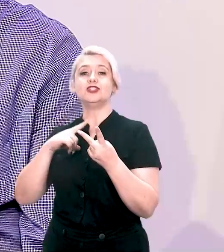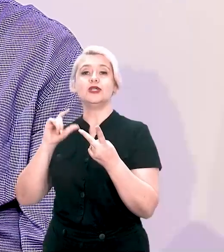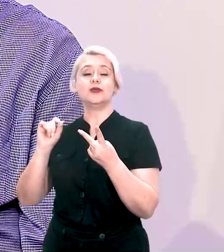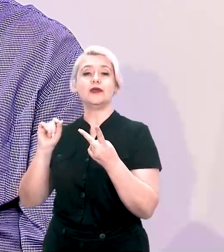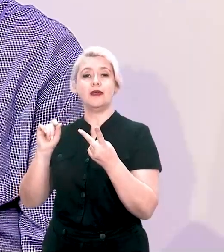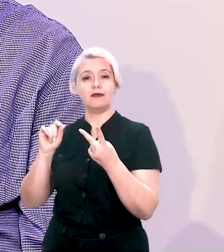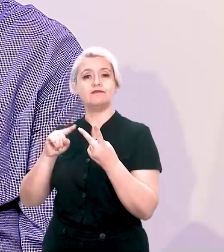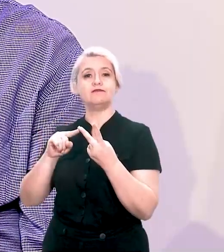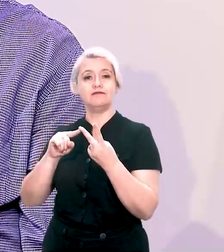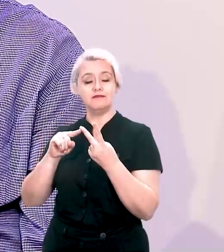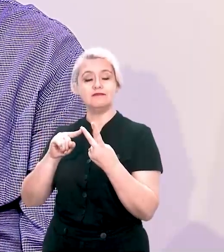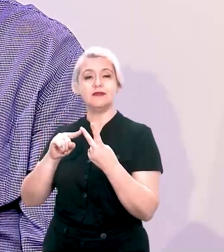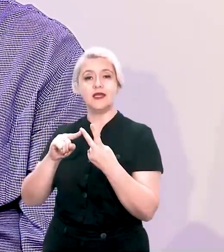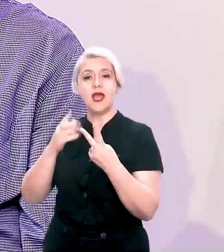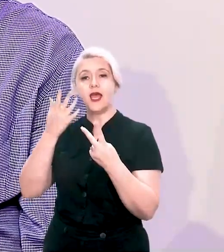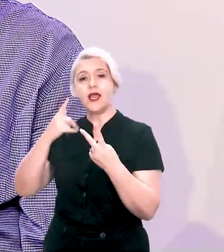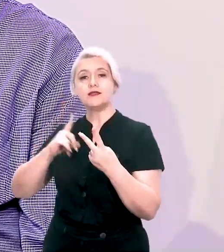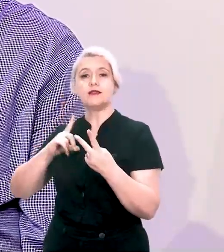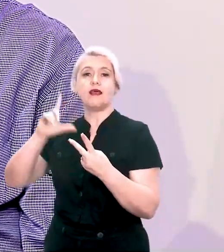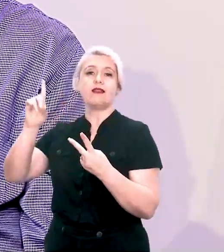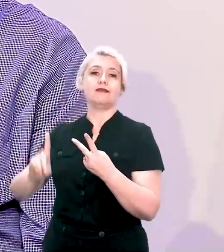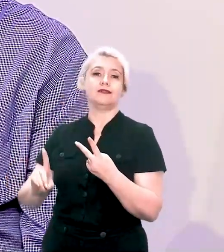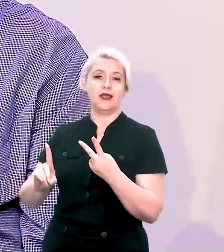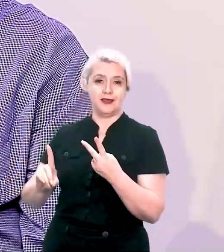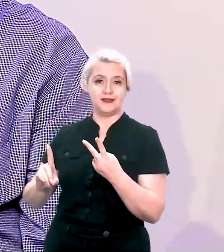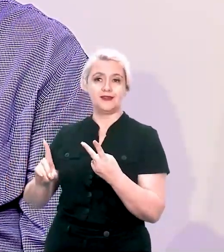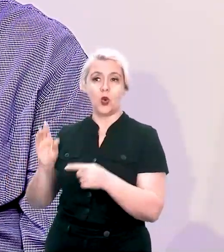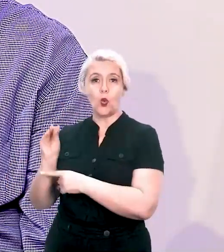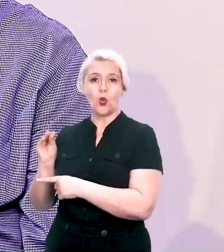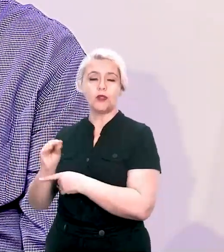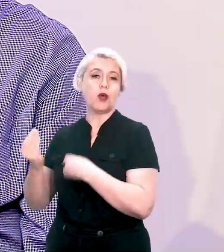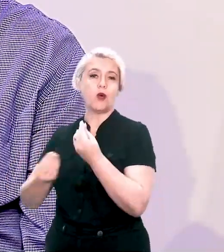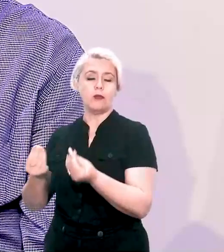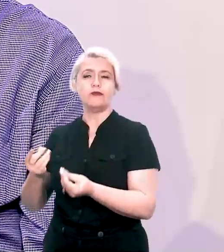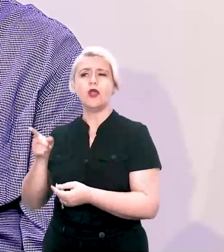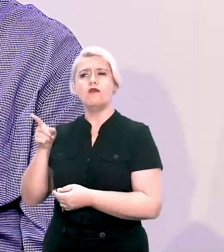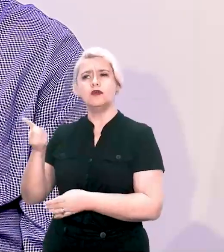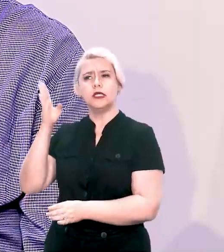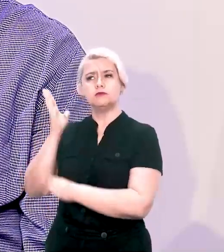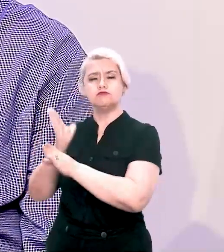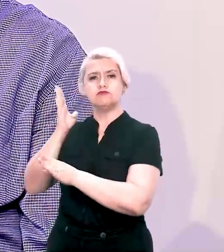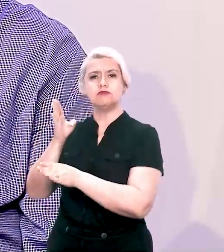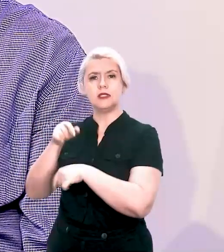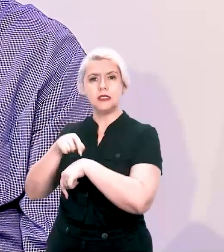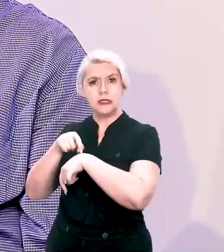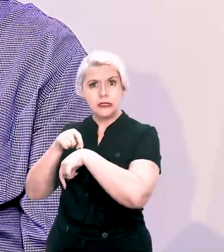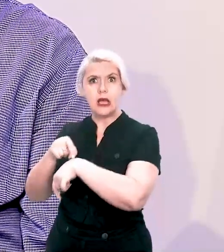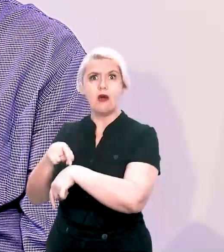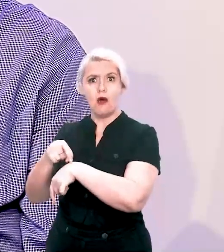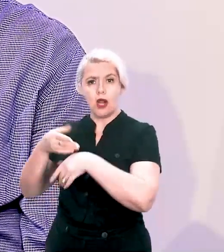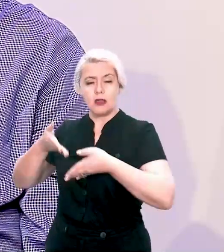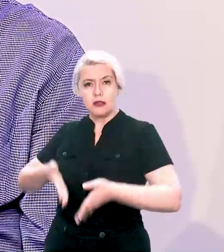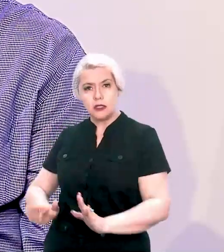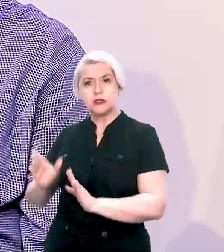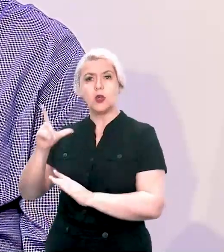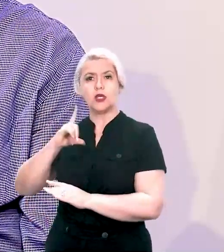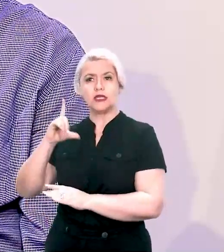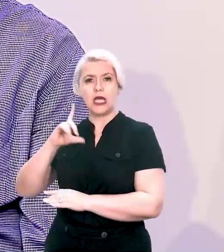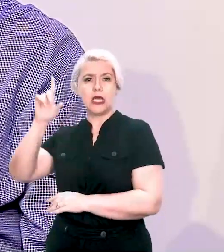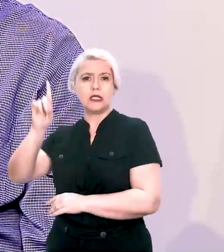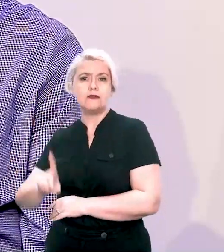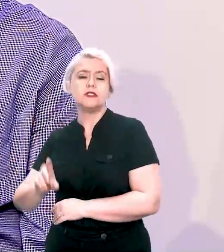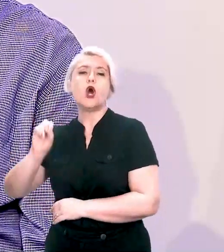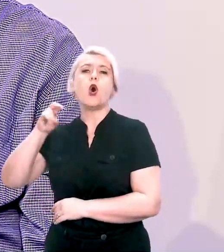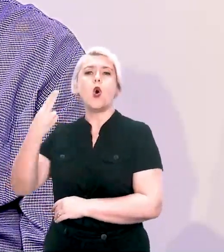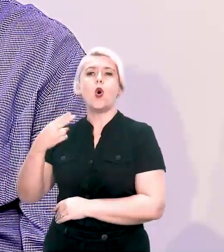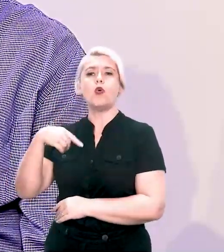uma criança com deficiência. Vocês ficaram sabendo rapidinho que ele teria a deficiência ou isso